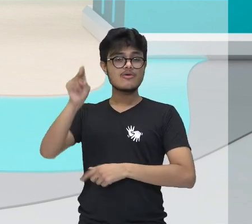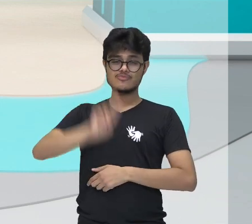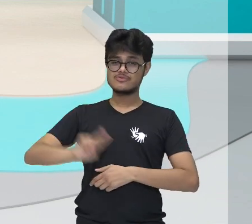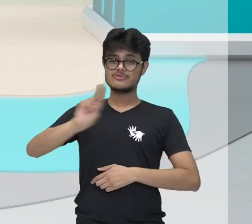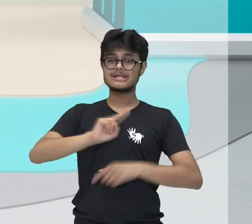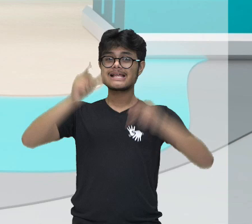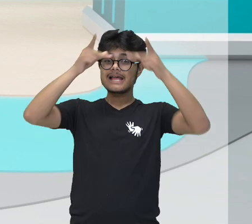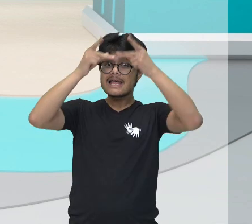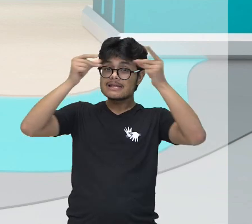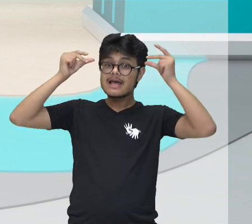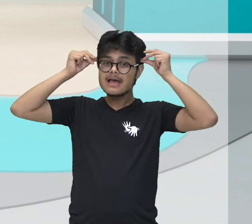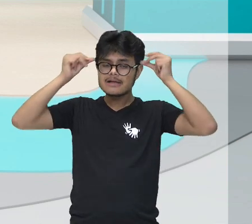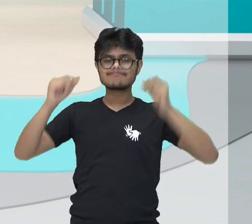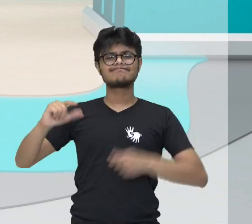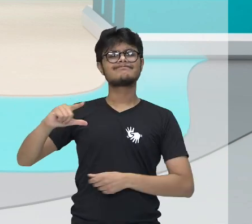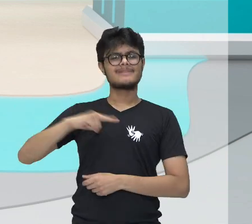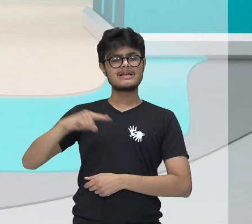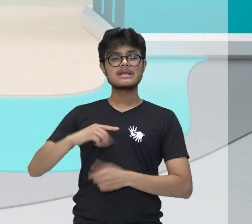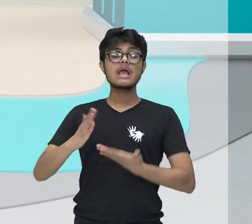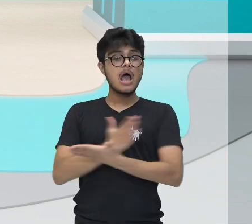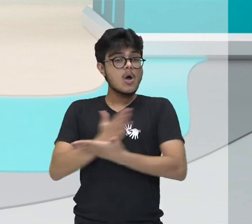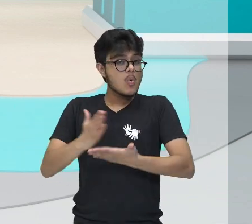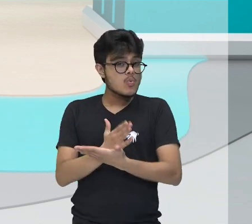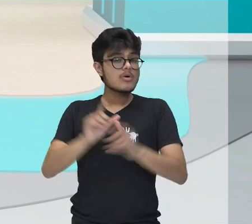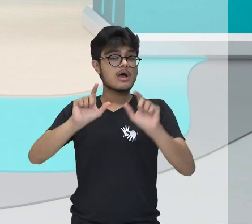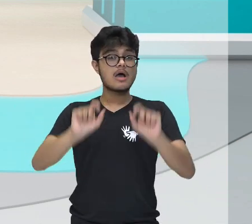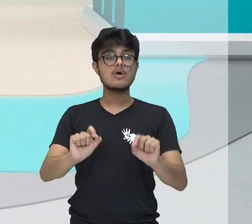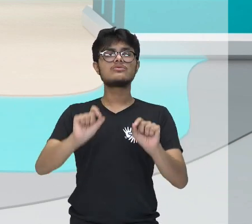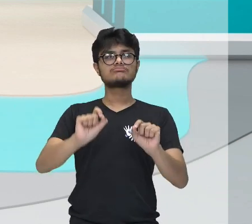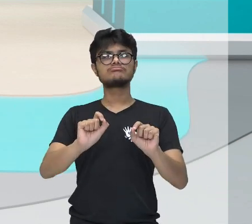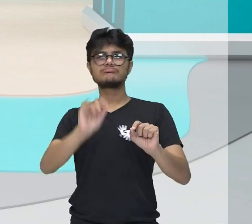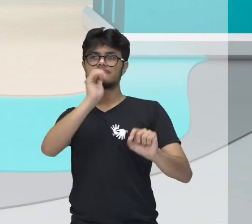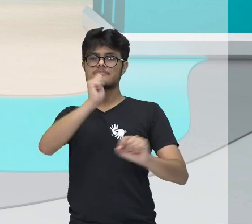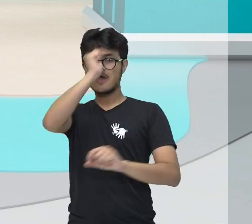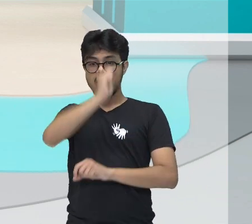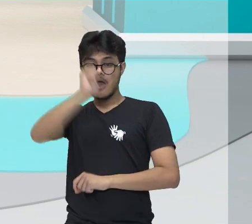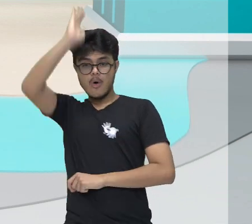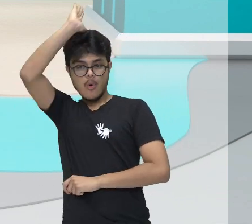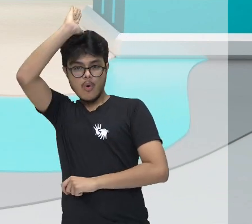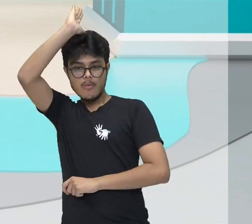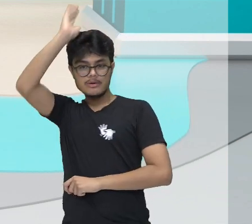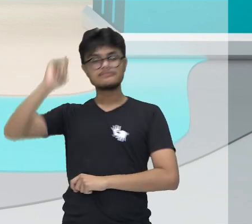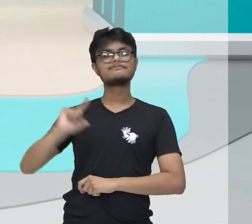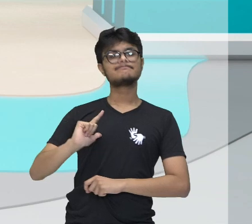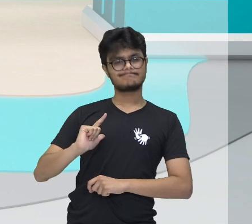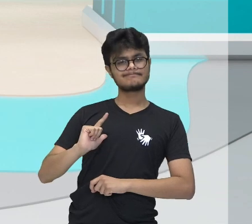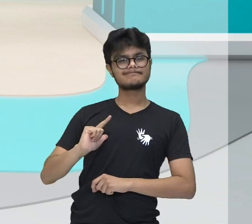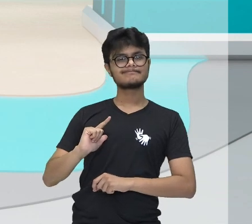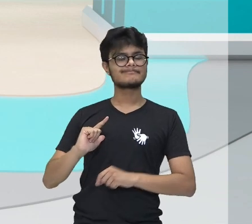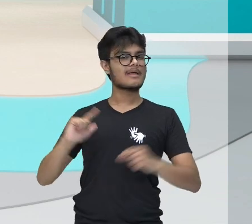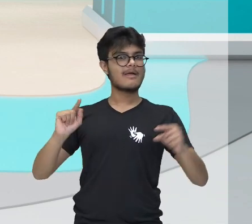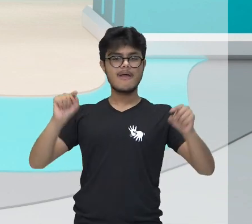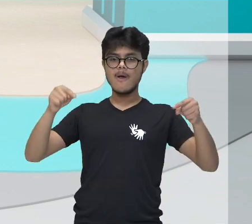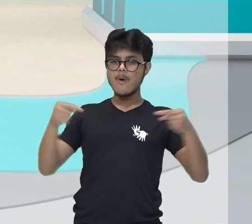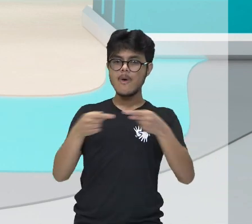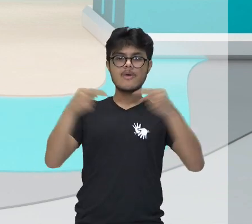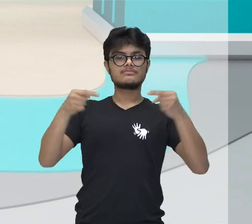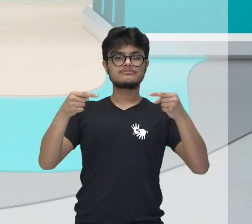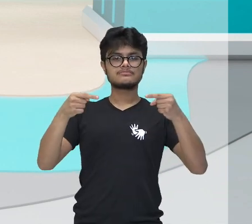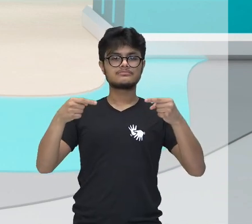também foi utilizada em Roma Antiga, e estando intimamente relacionada à